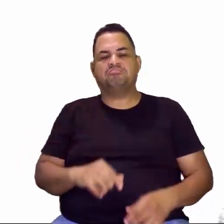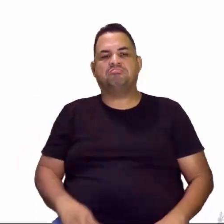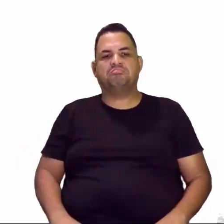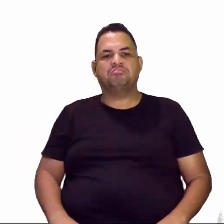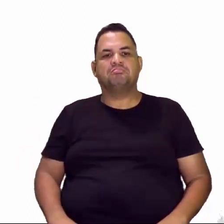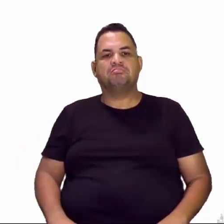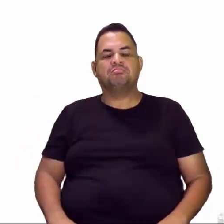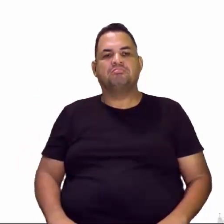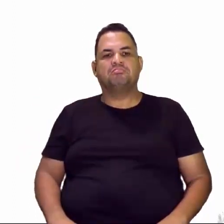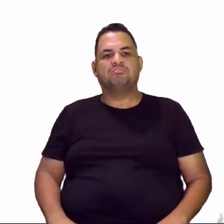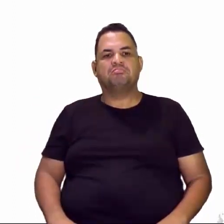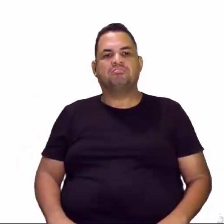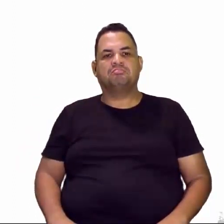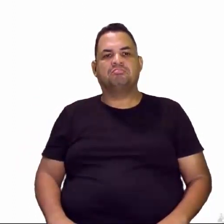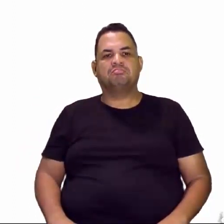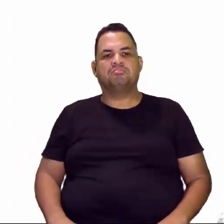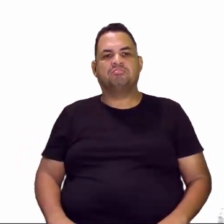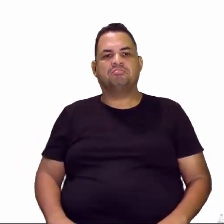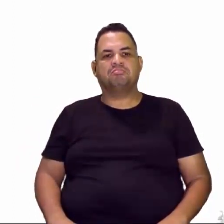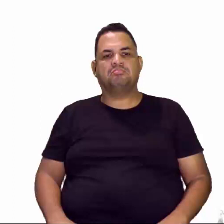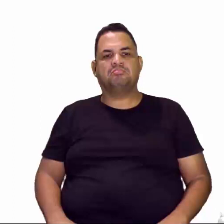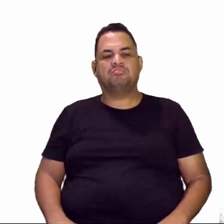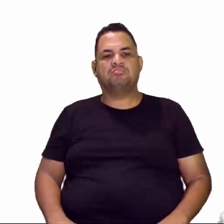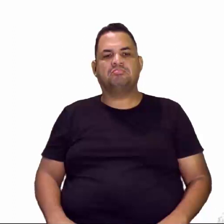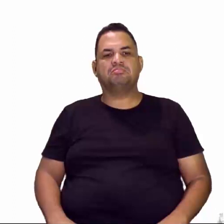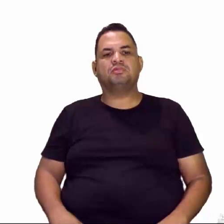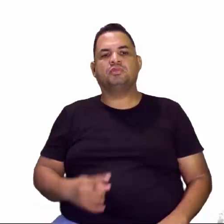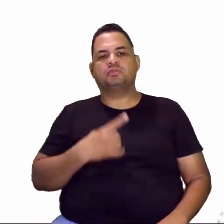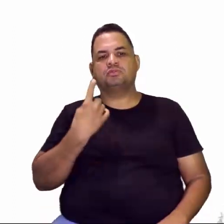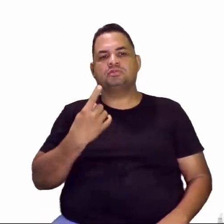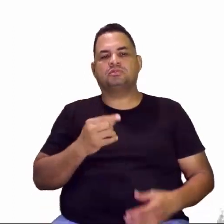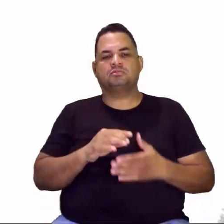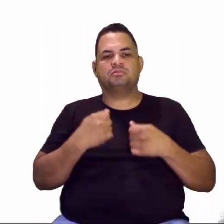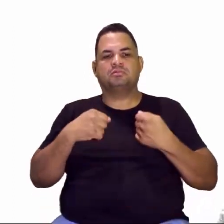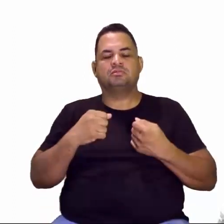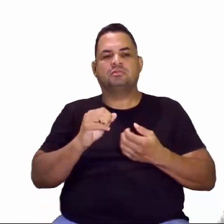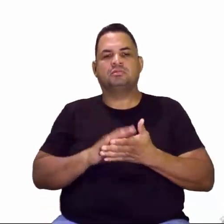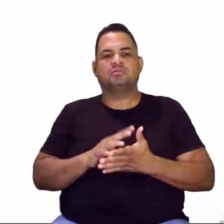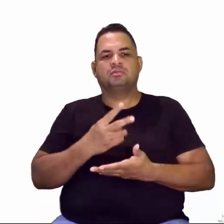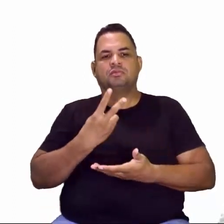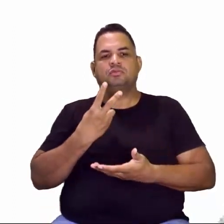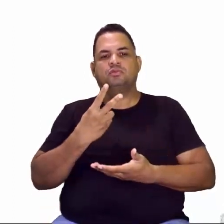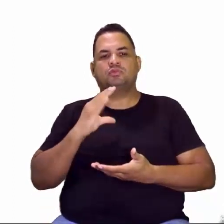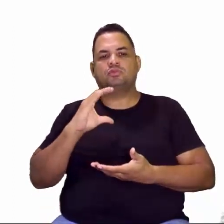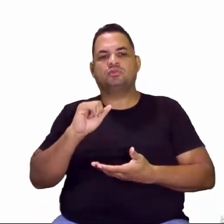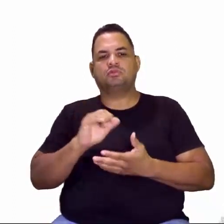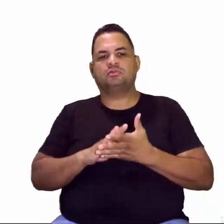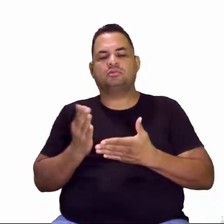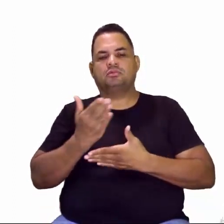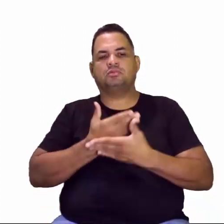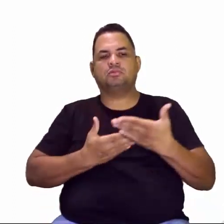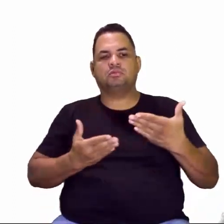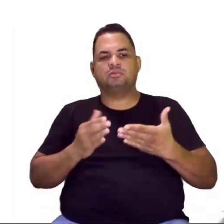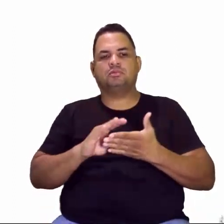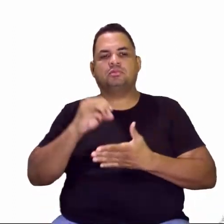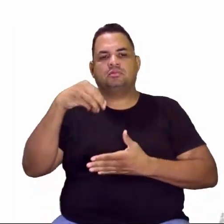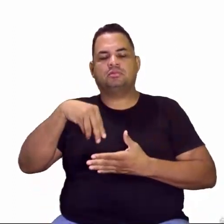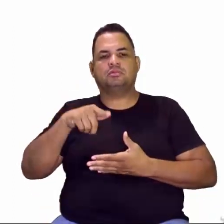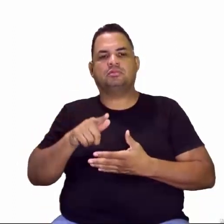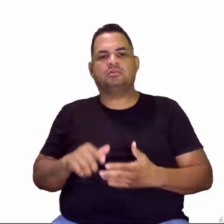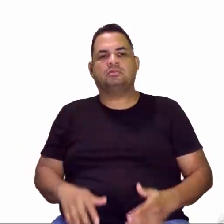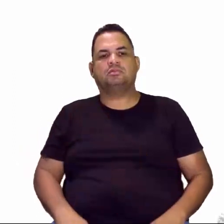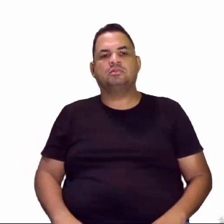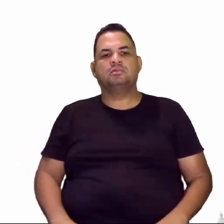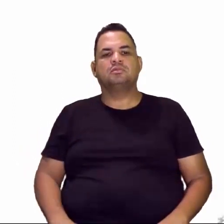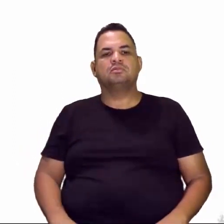cloro -1. E não é verdade. Nós sabemos que eu vou precisar de 2 cloros para interagir com um único